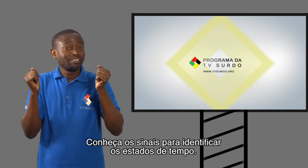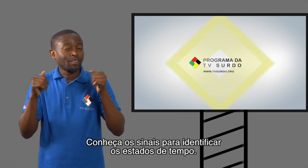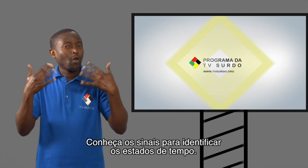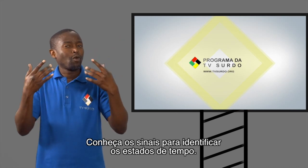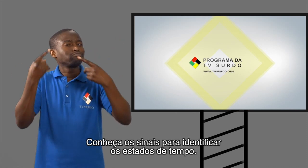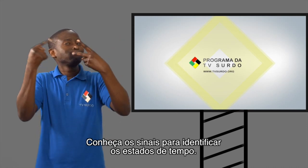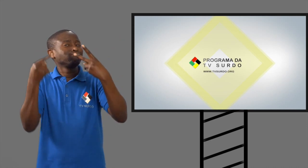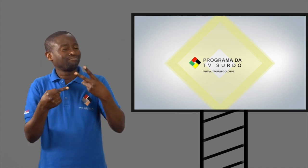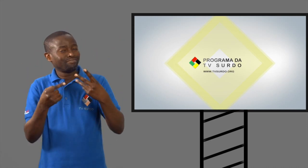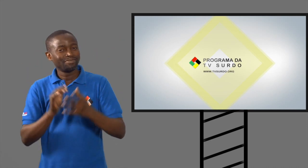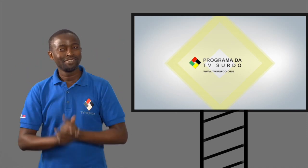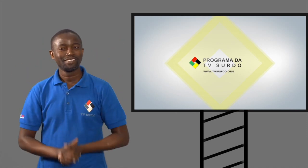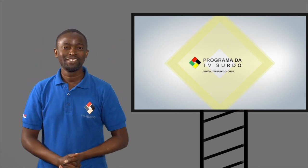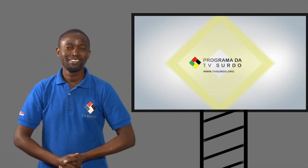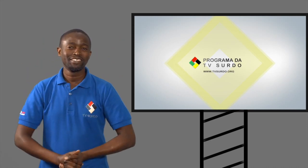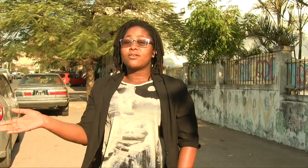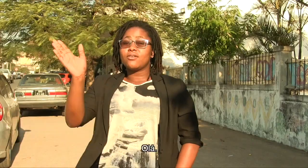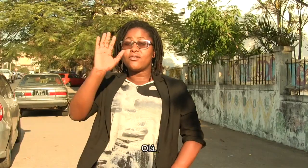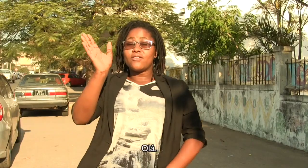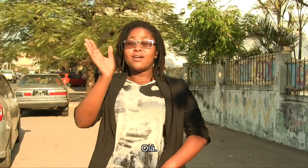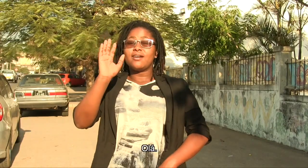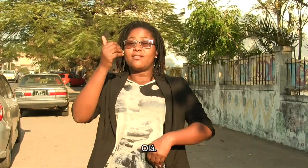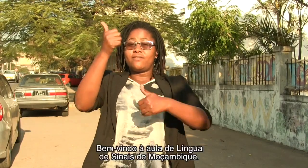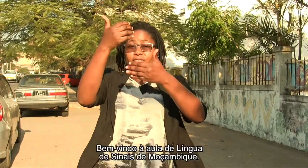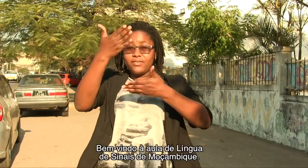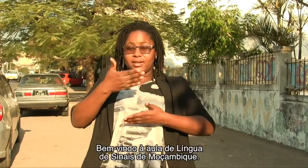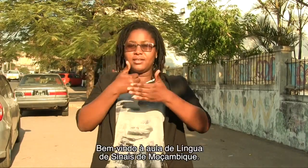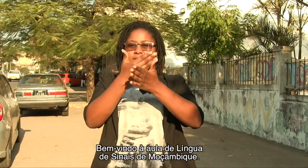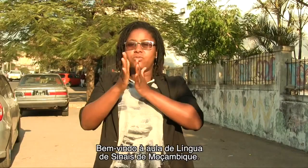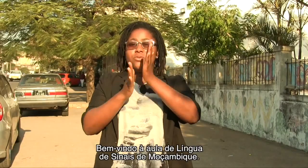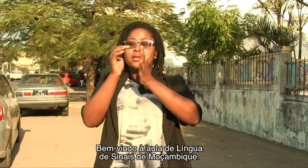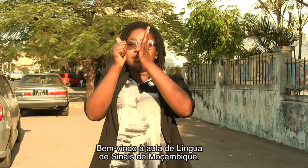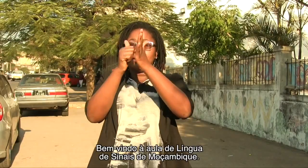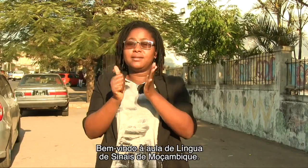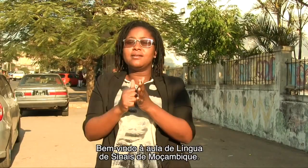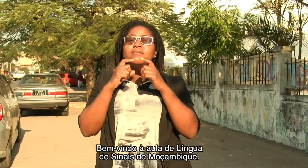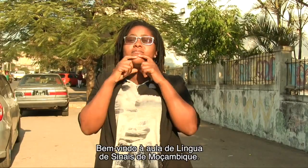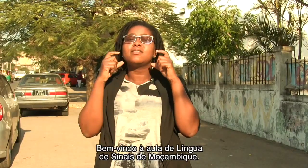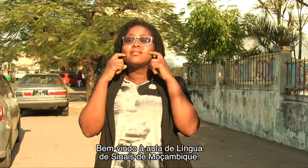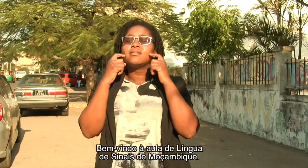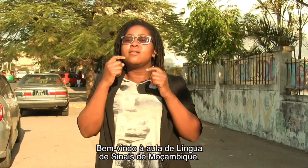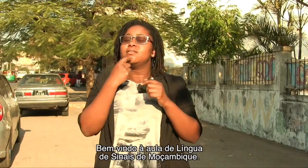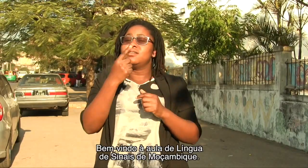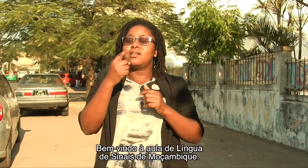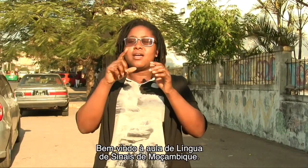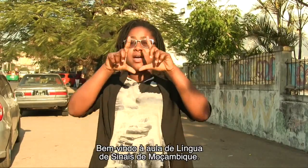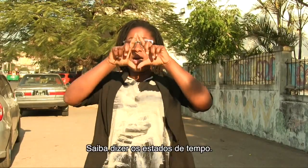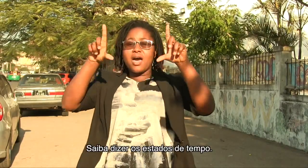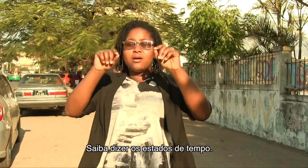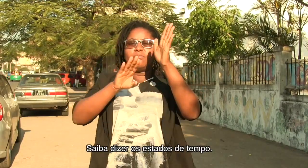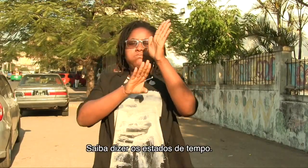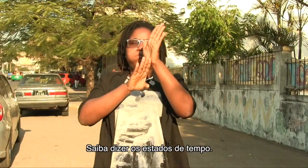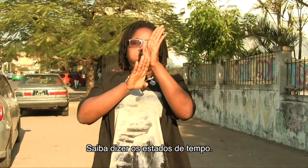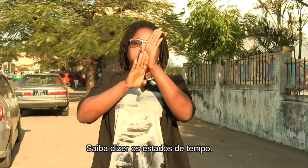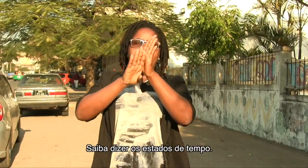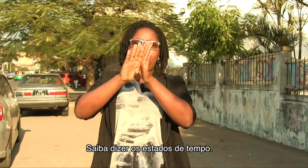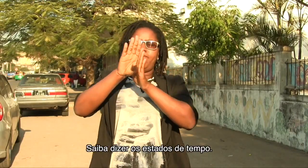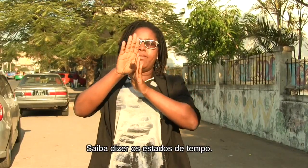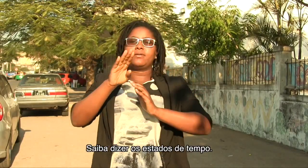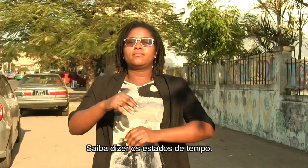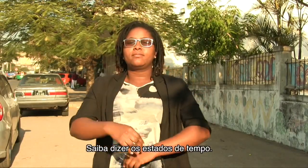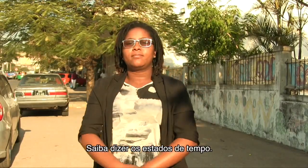estados do tempo Olá Bem-vindo à aula de línguas de sinais de Moçambique Saiba